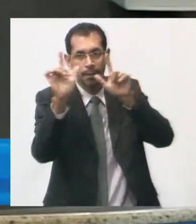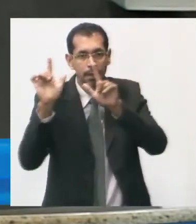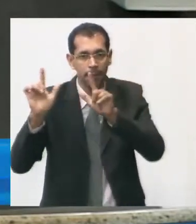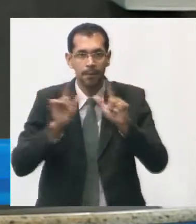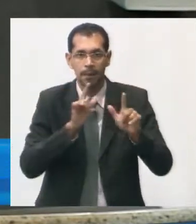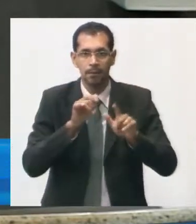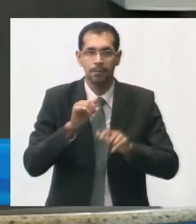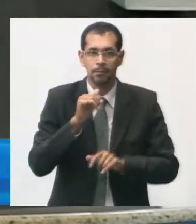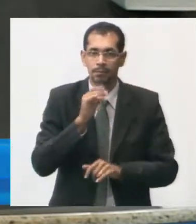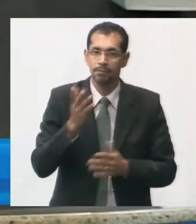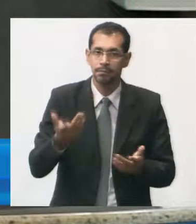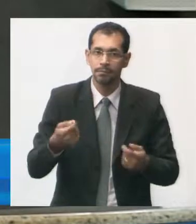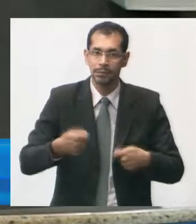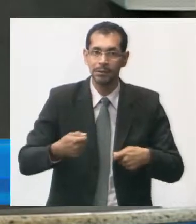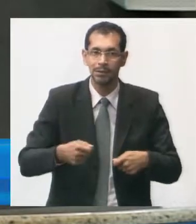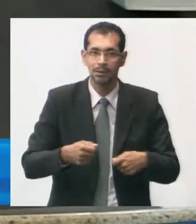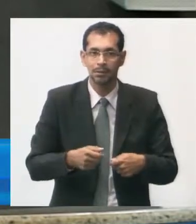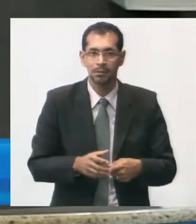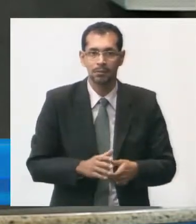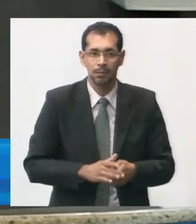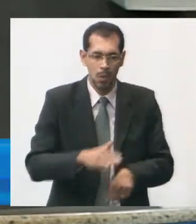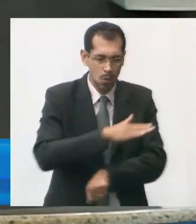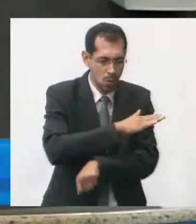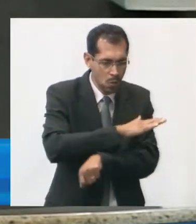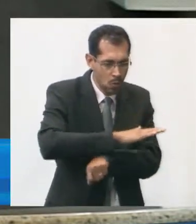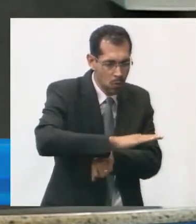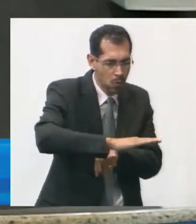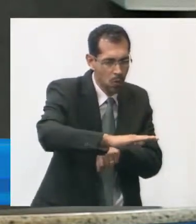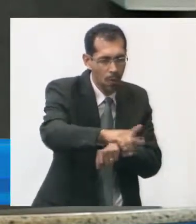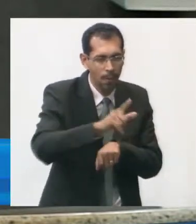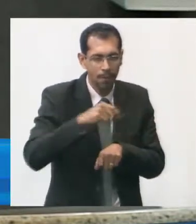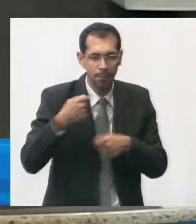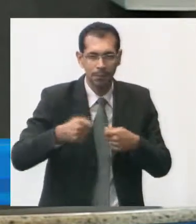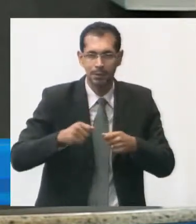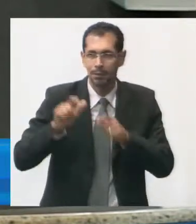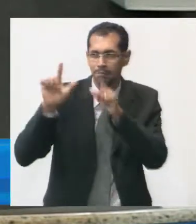é fiscalizada, tem que ter as placas indicativas.